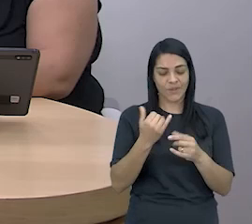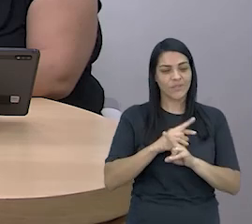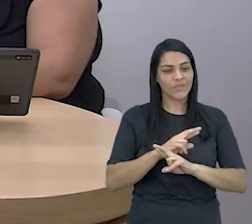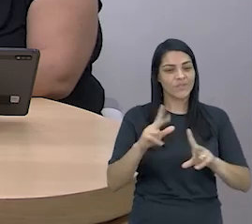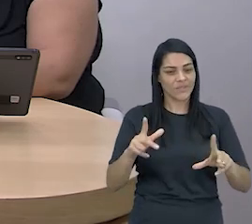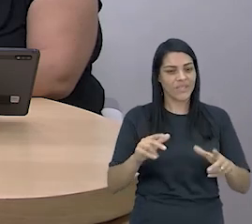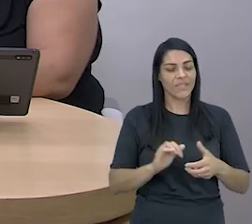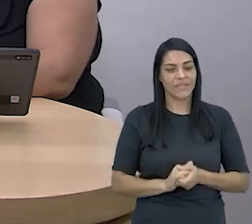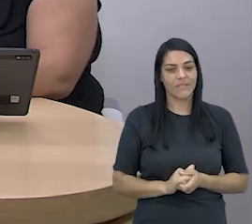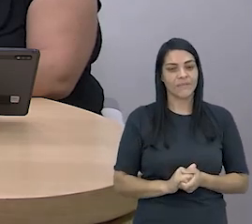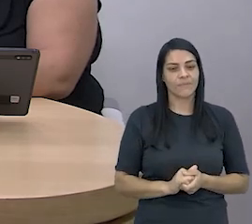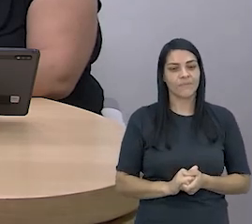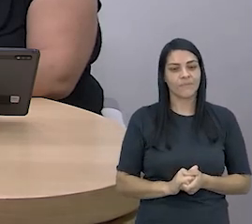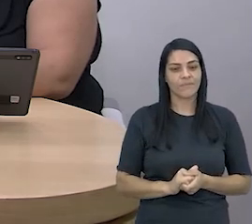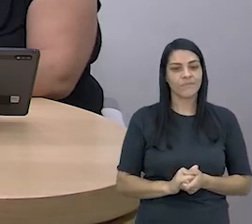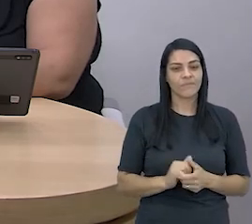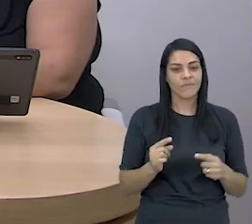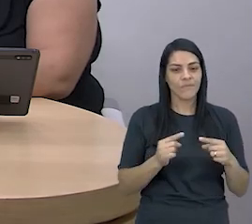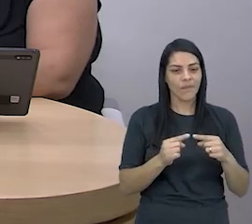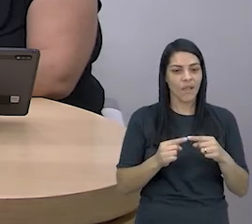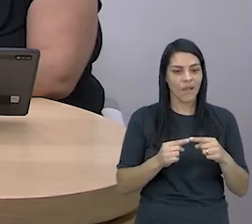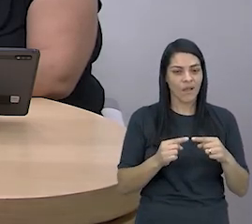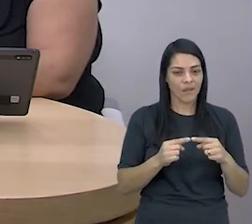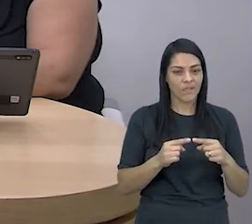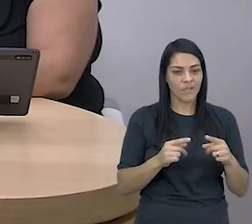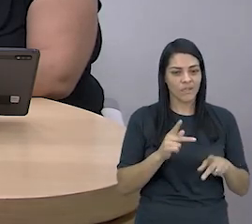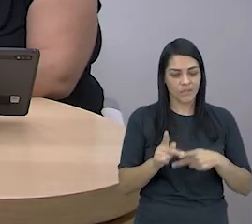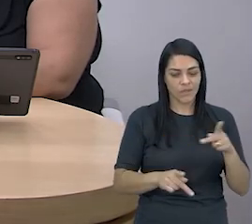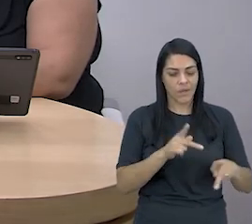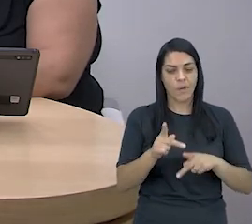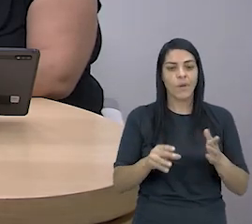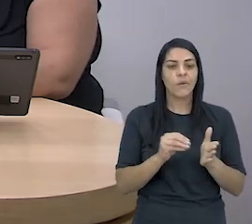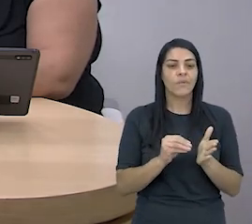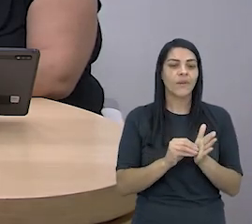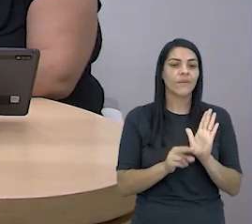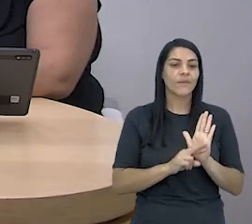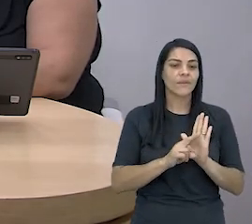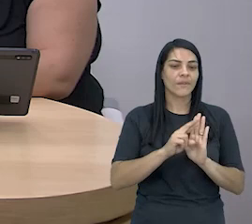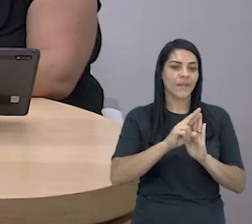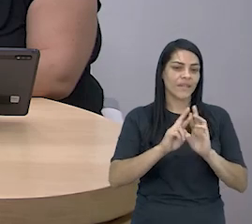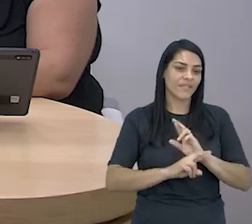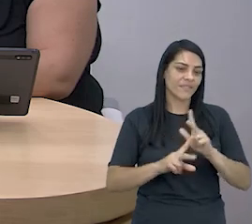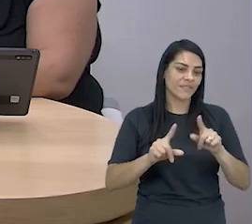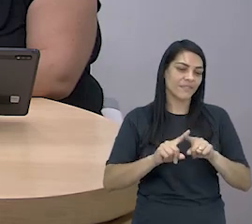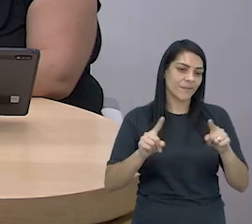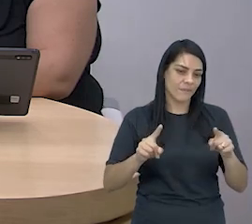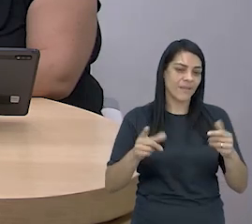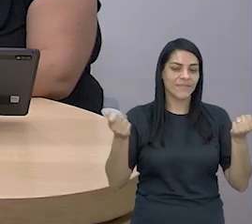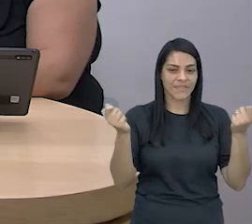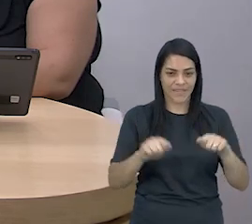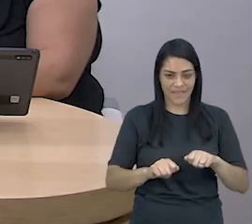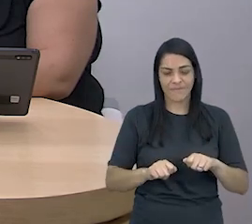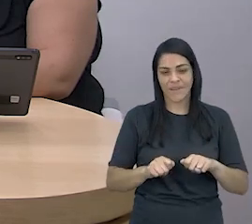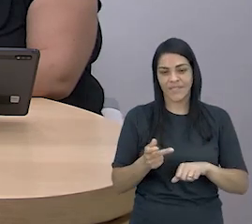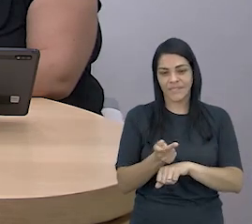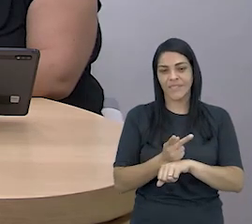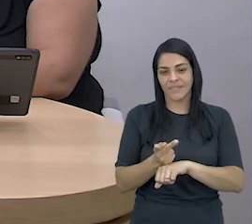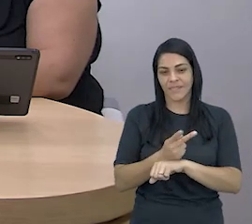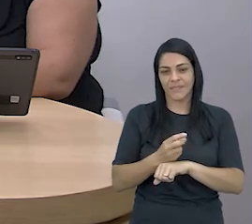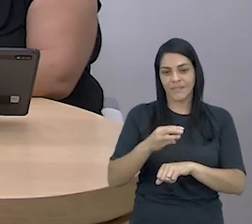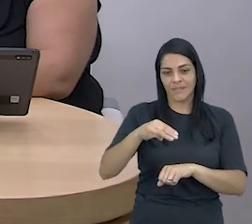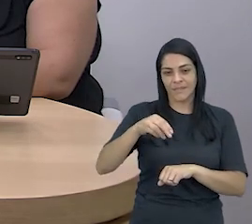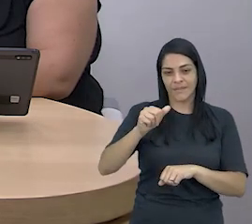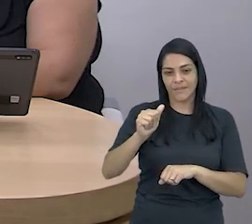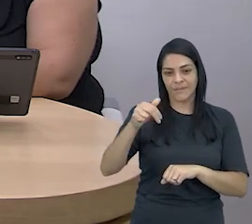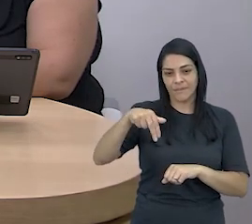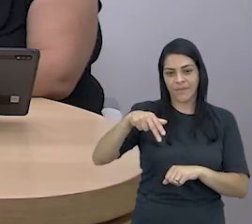de acordo com os povos que vão, né, acrescentando outros tipos de regras, mas você pode aí procurar aí a